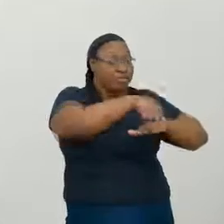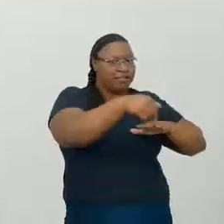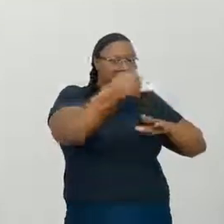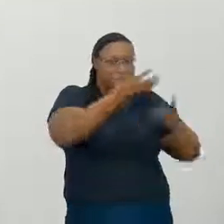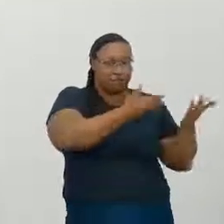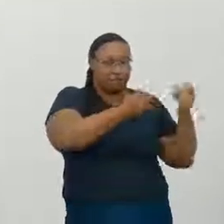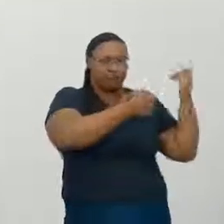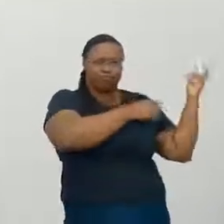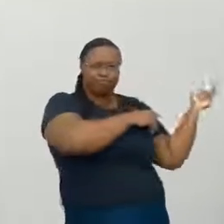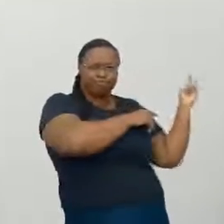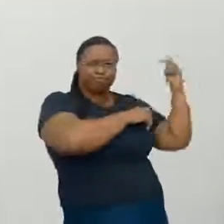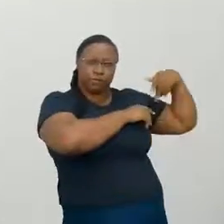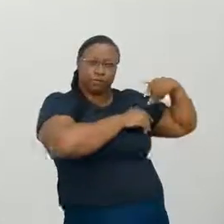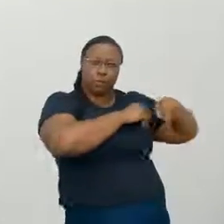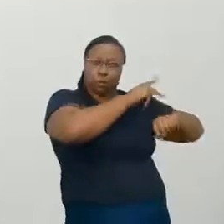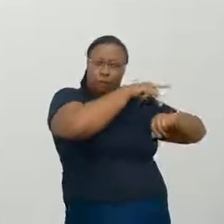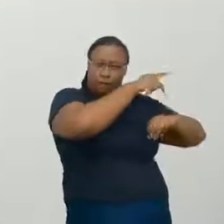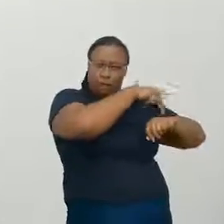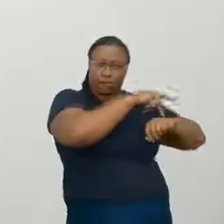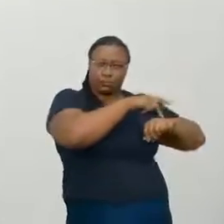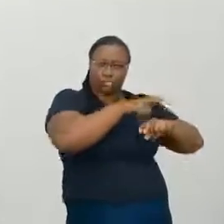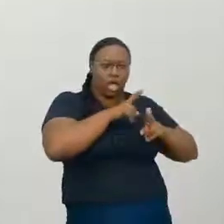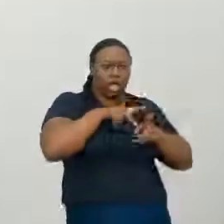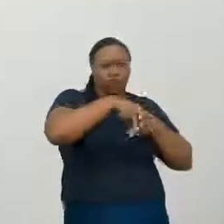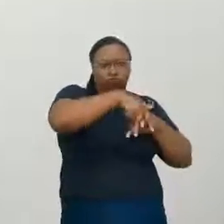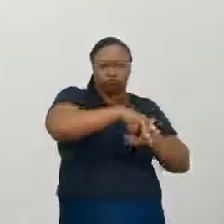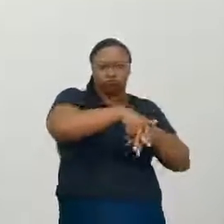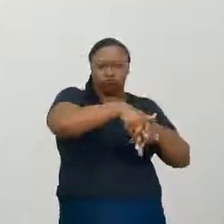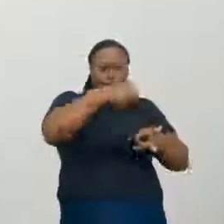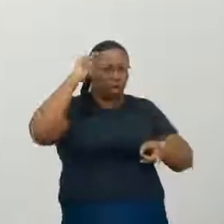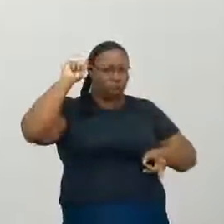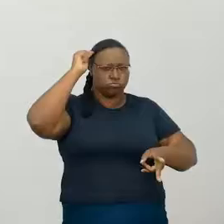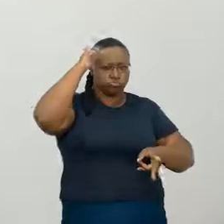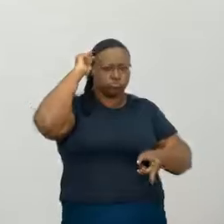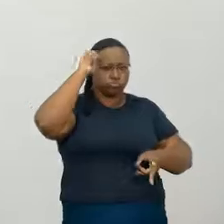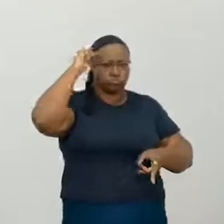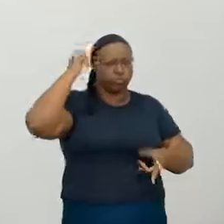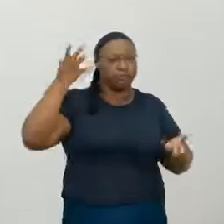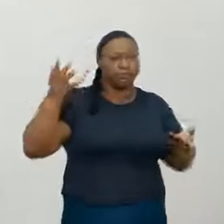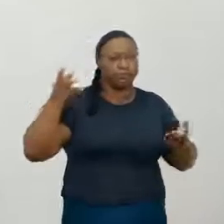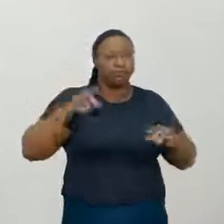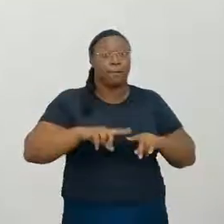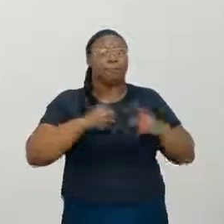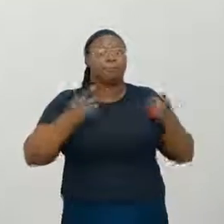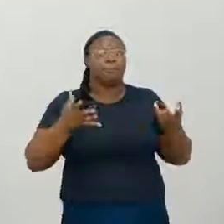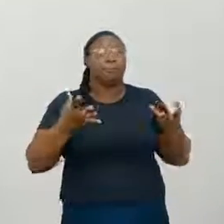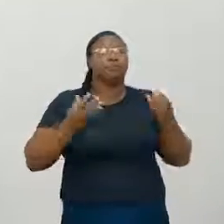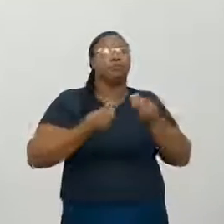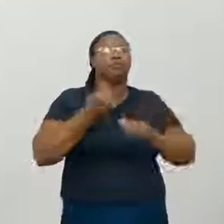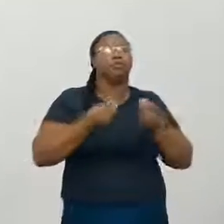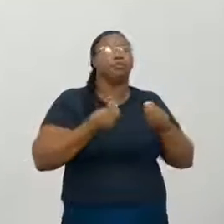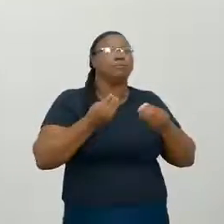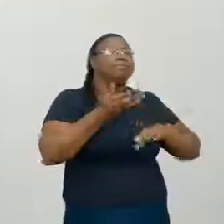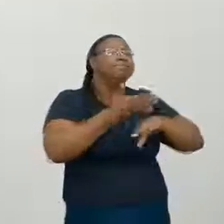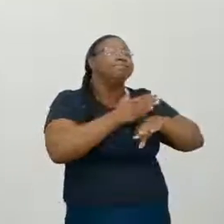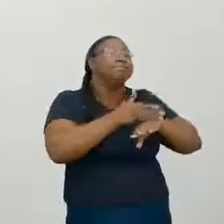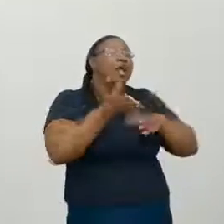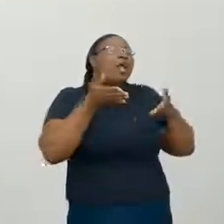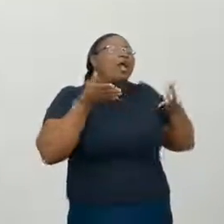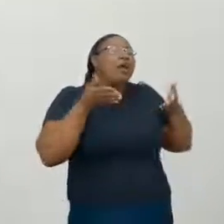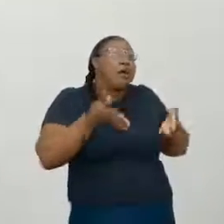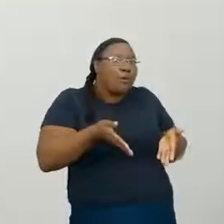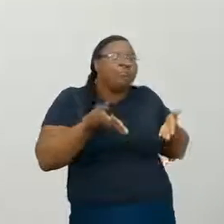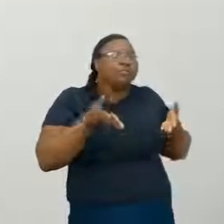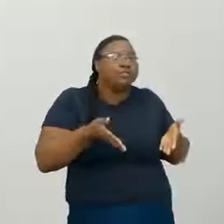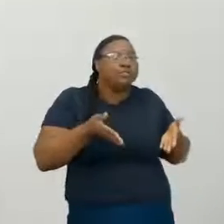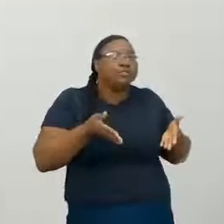fora, né? Tem muita coisa do country Sim. lá, né? Não é mais a do caipira, mas é a do country, né? O quanto isso influencia hoje, né? Então